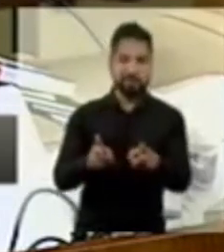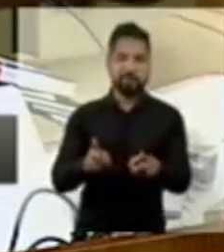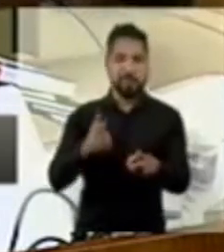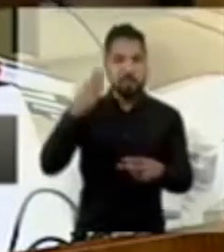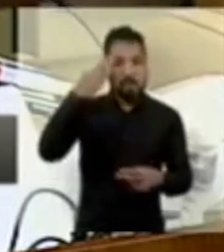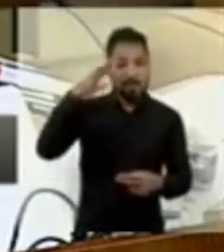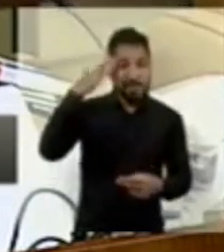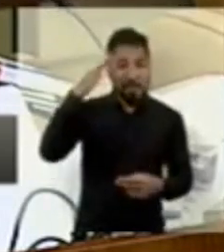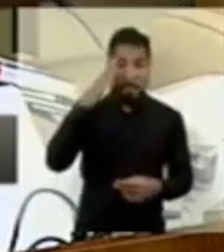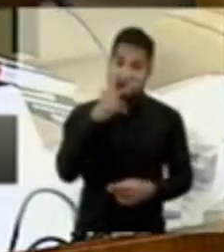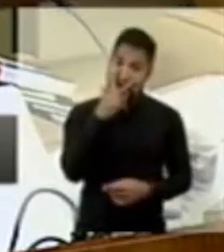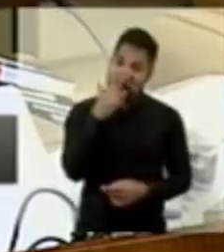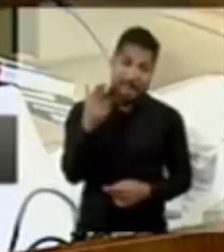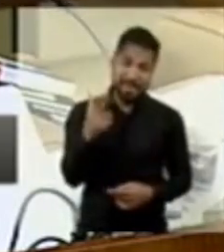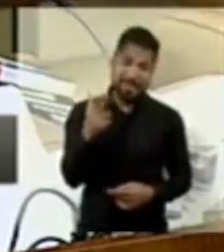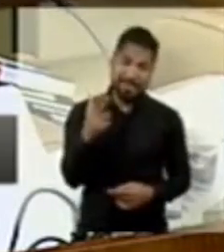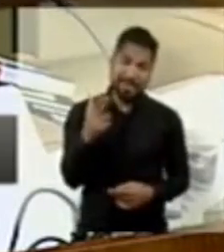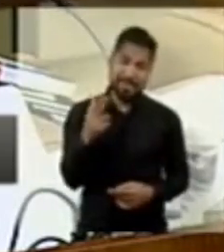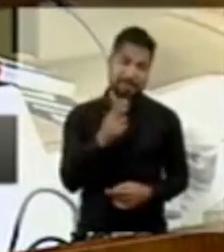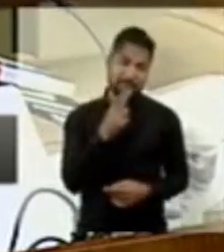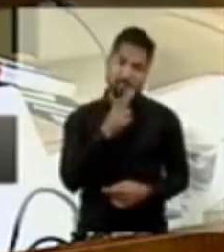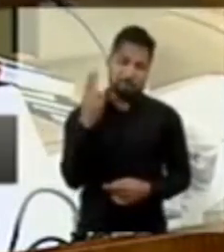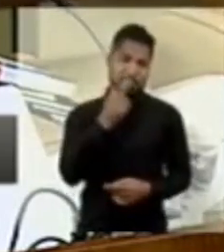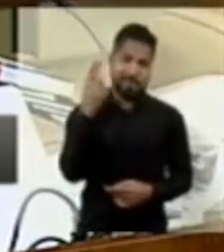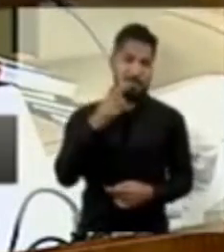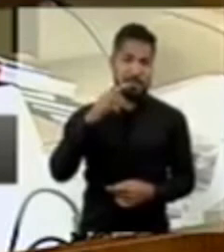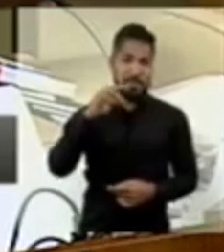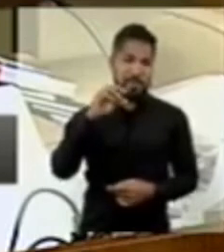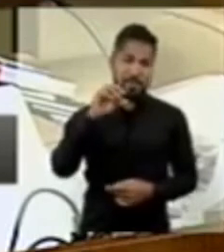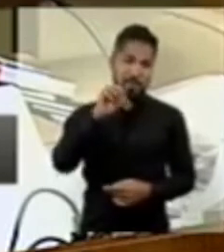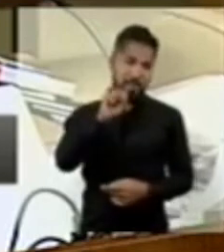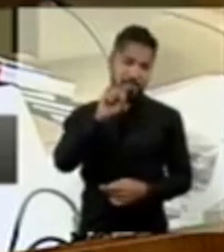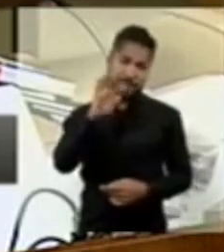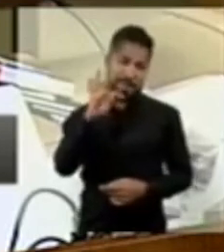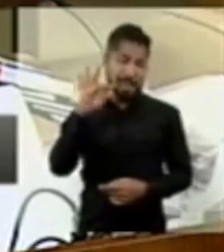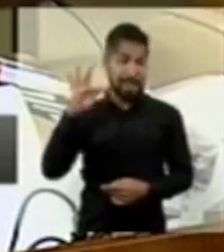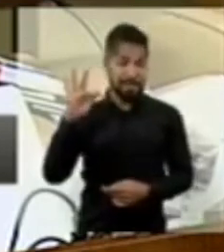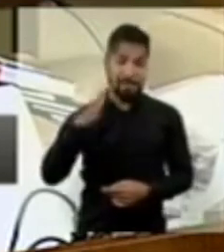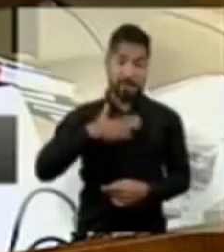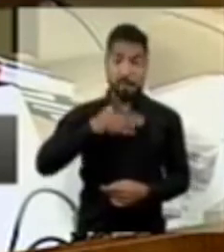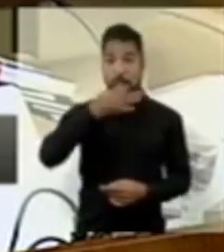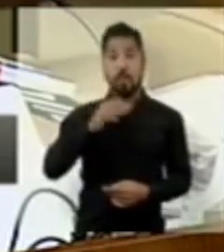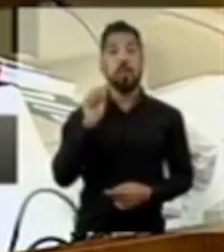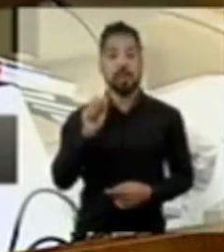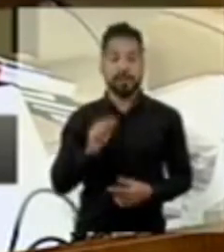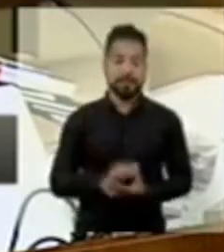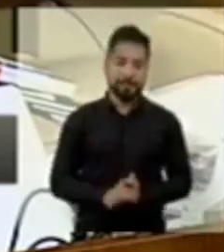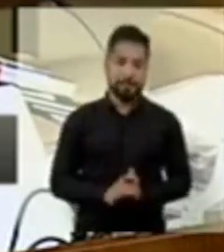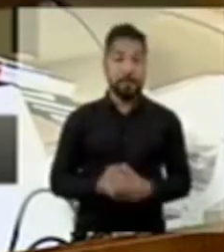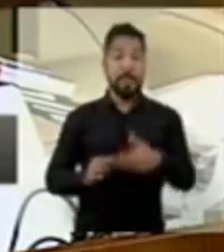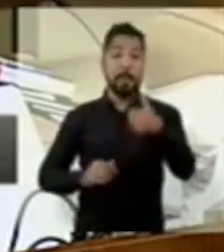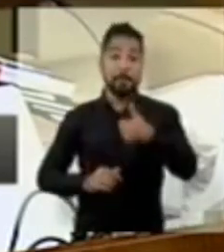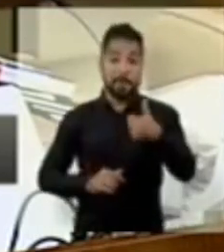entendimento que me parece insuperável o supremo tribunal federal a meu ver são as seguintes a